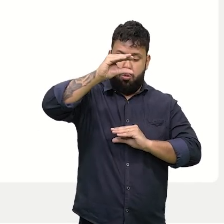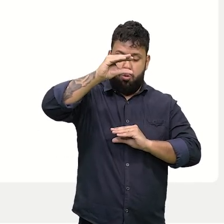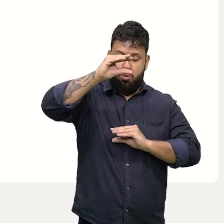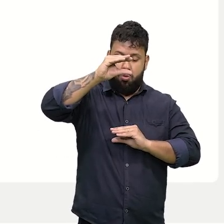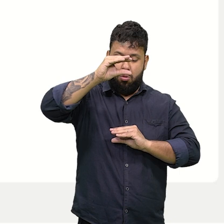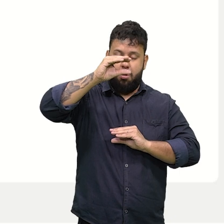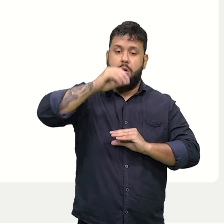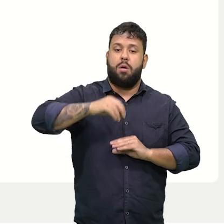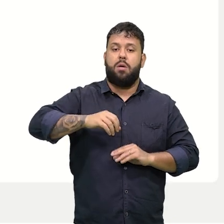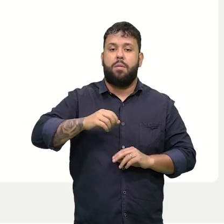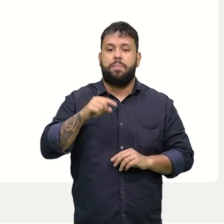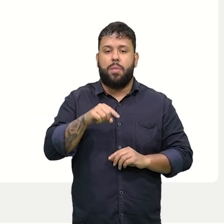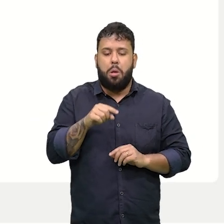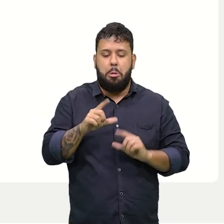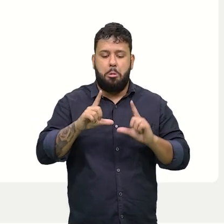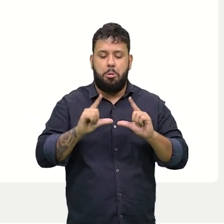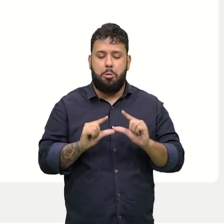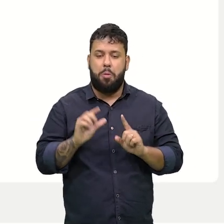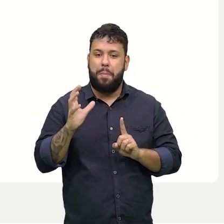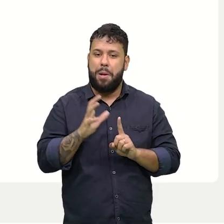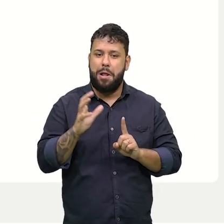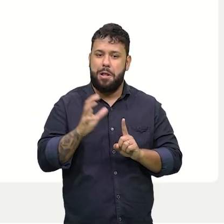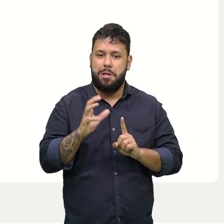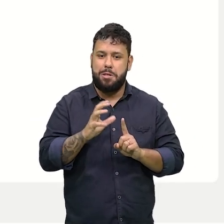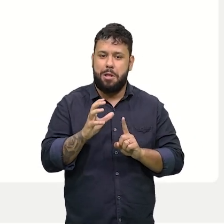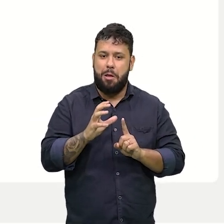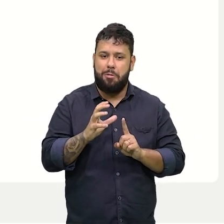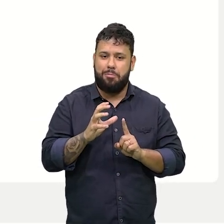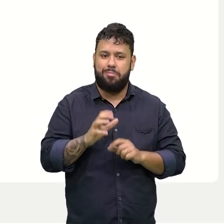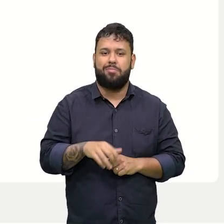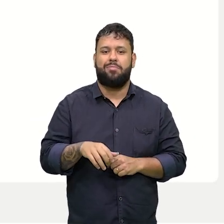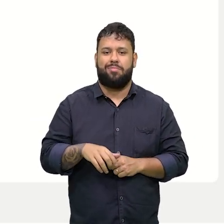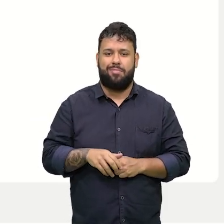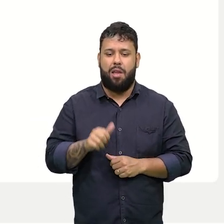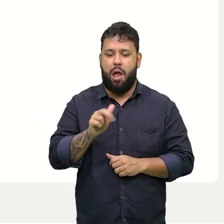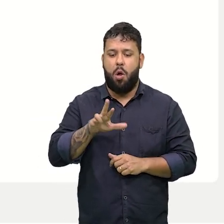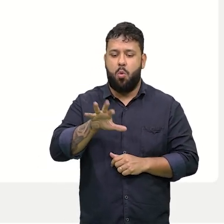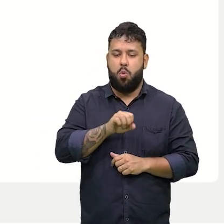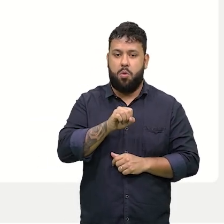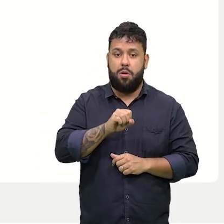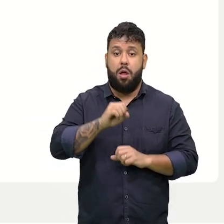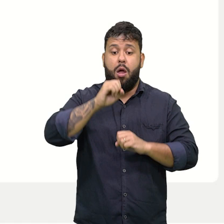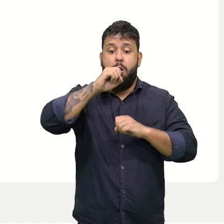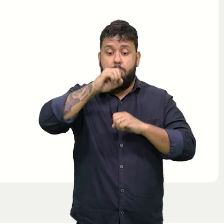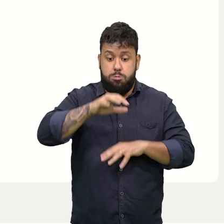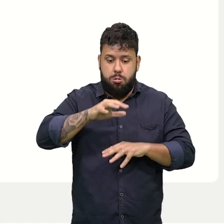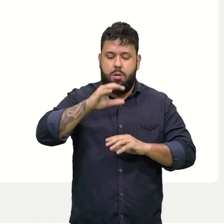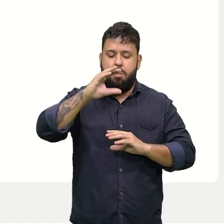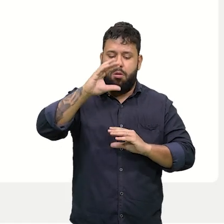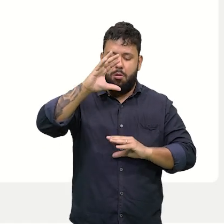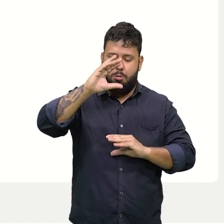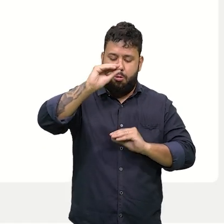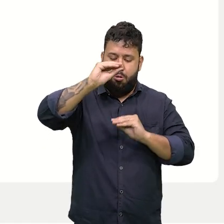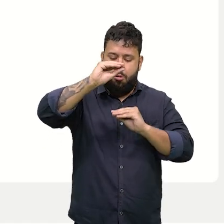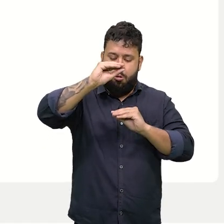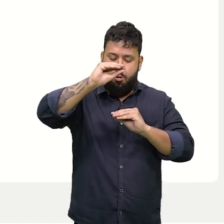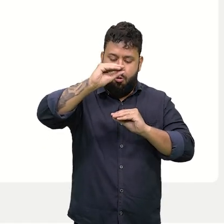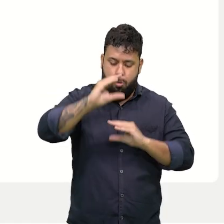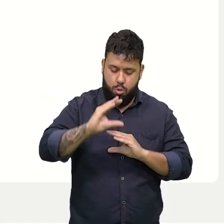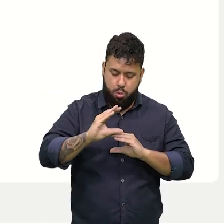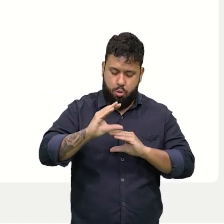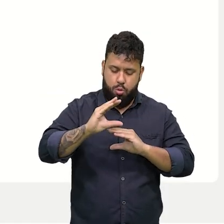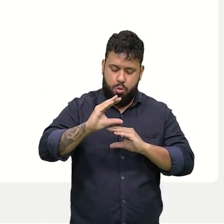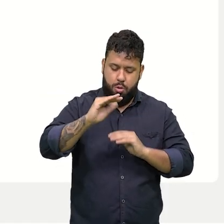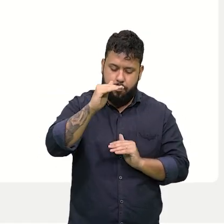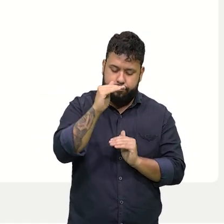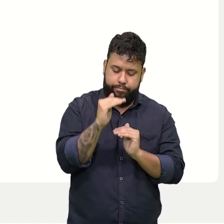contrai, contrai, diminui pressão dentro do pulmão, entra. Expira, relaxa,